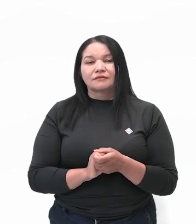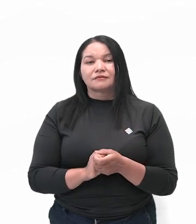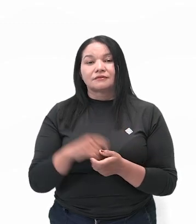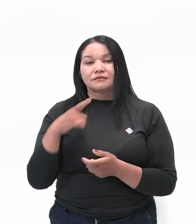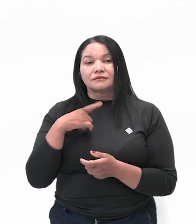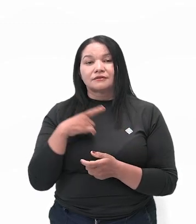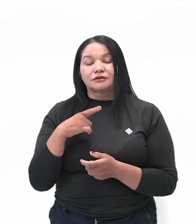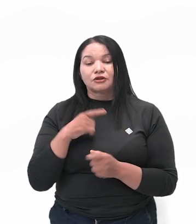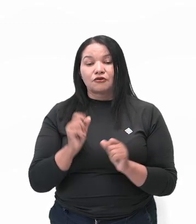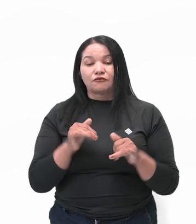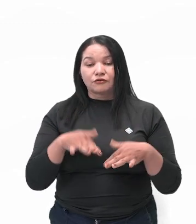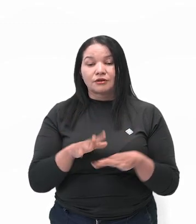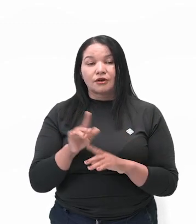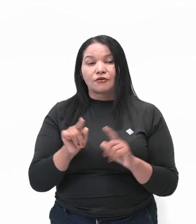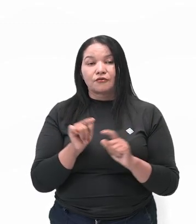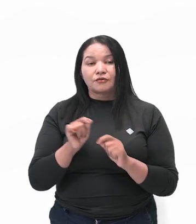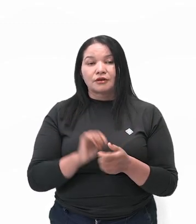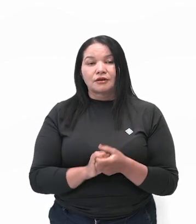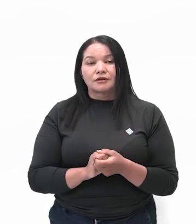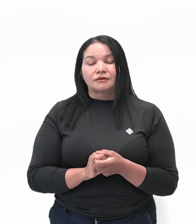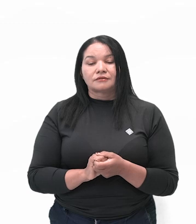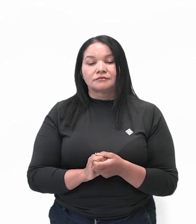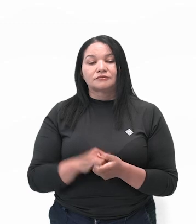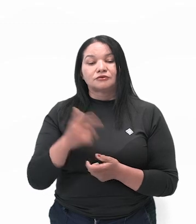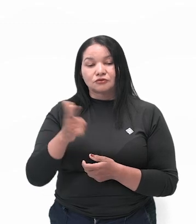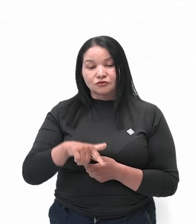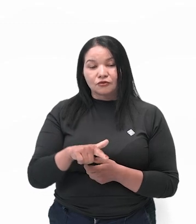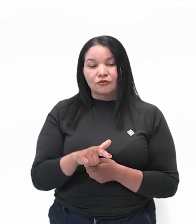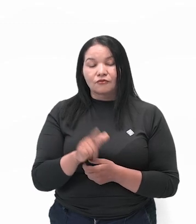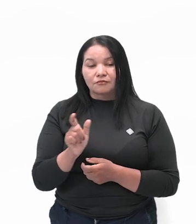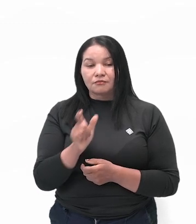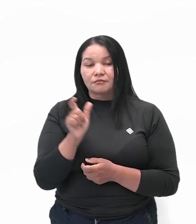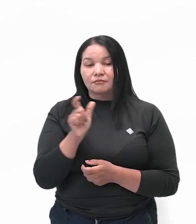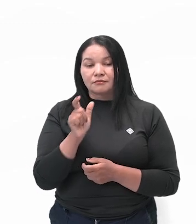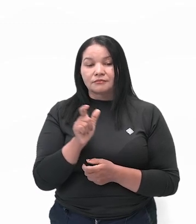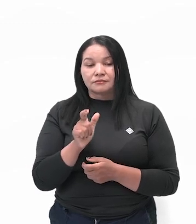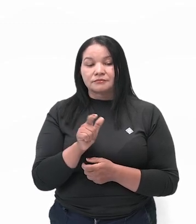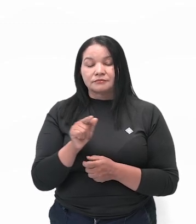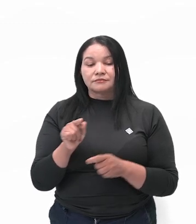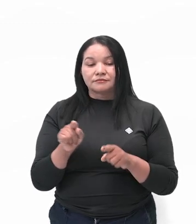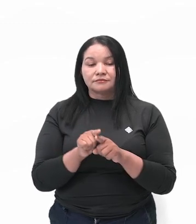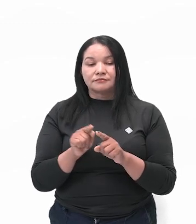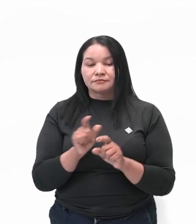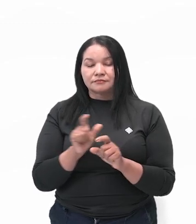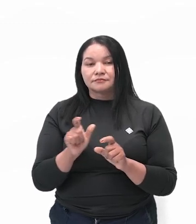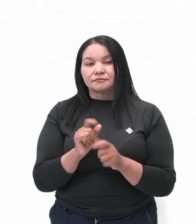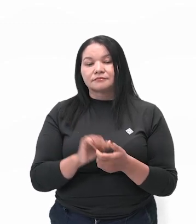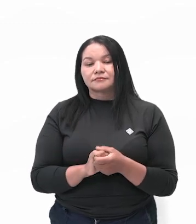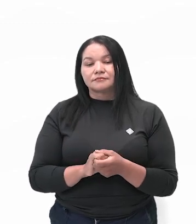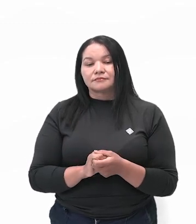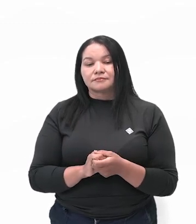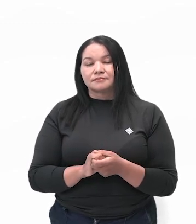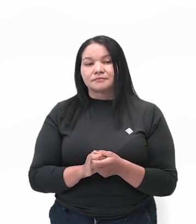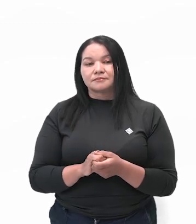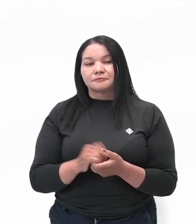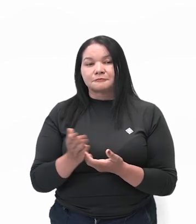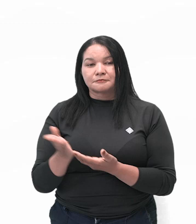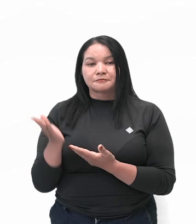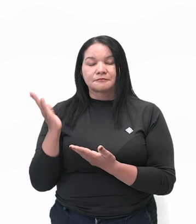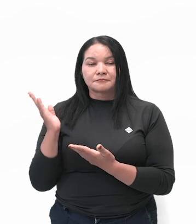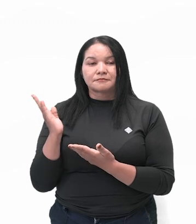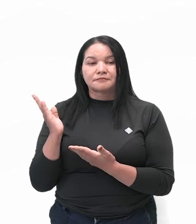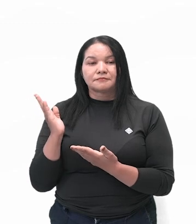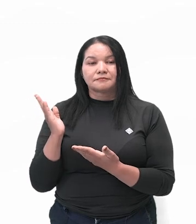temos aqui no último, ó, novamente a palavra deforestation. Nós temos essential,